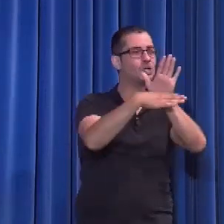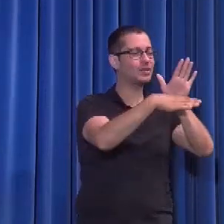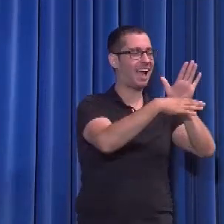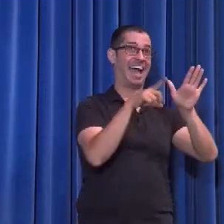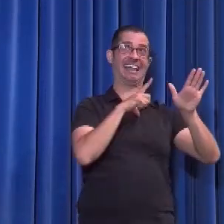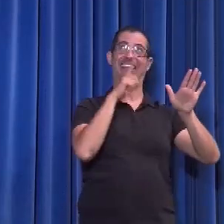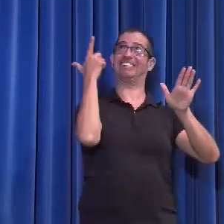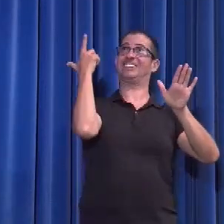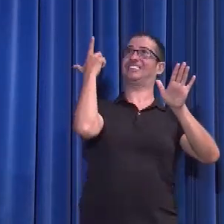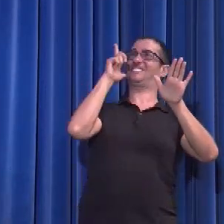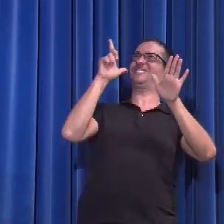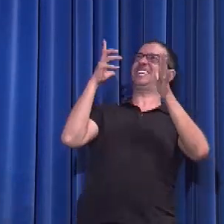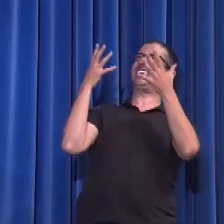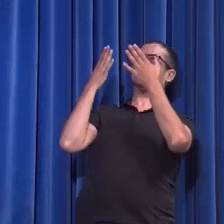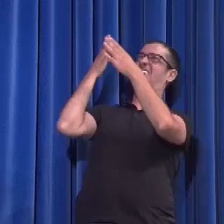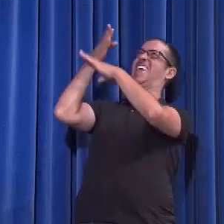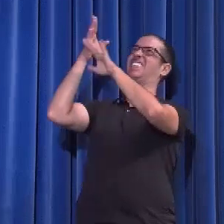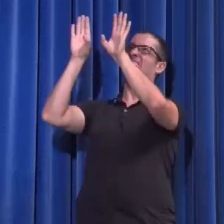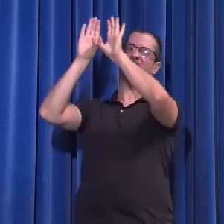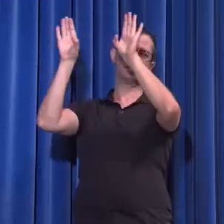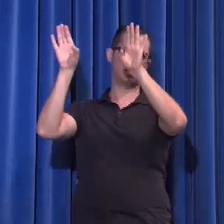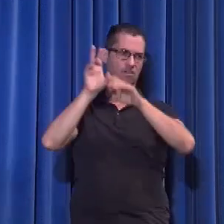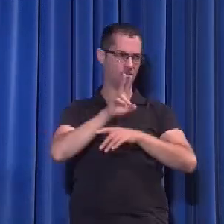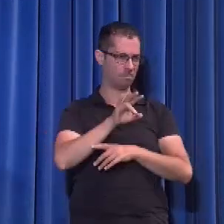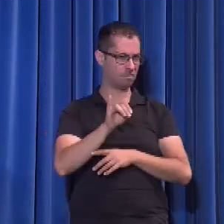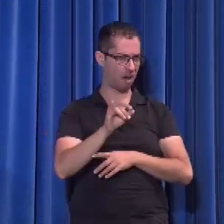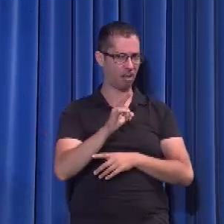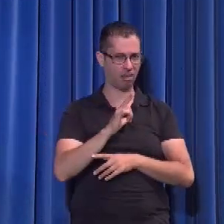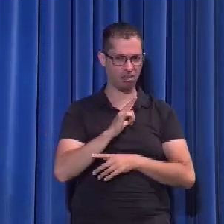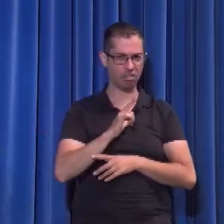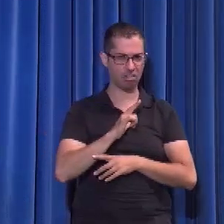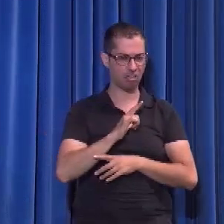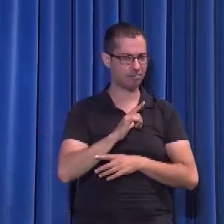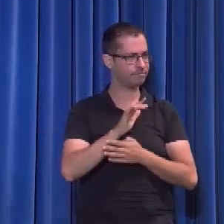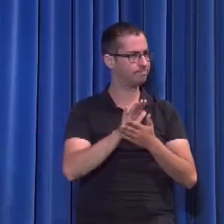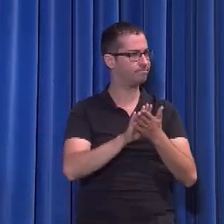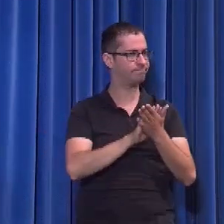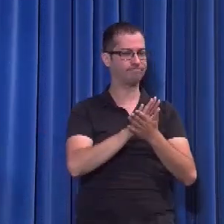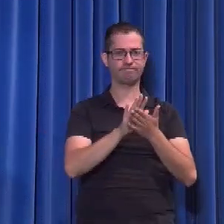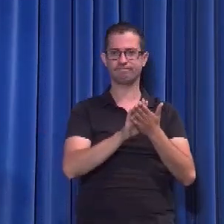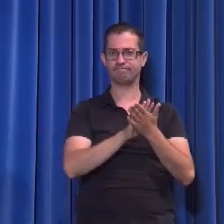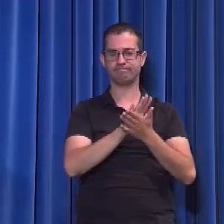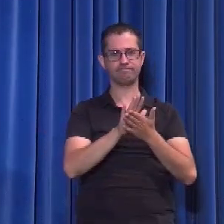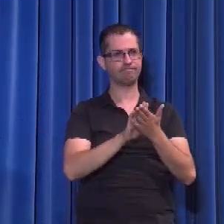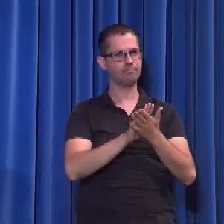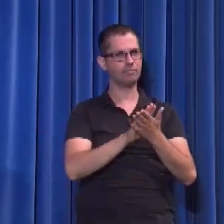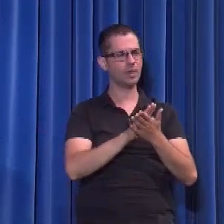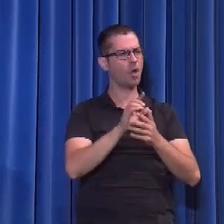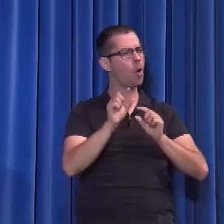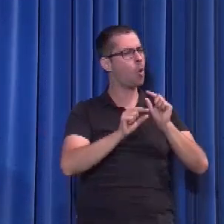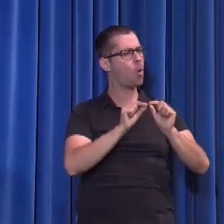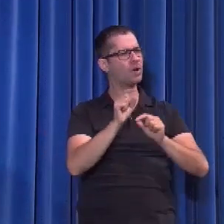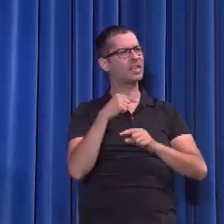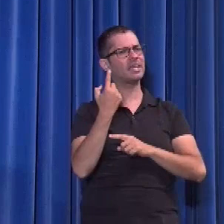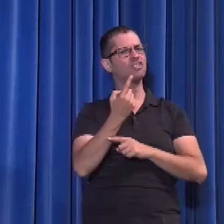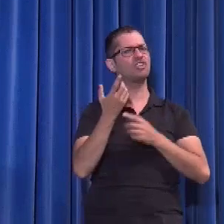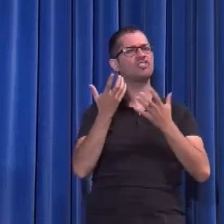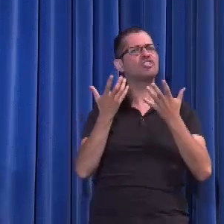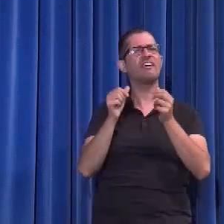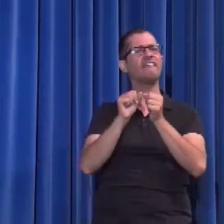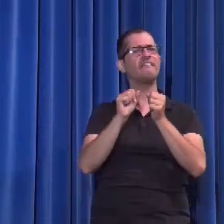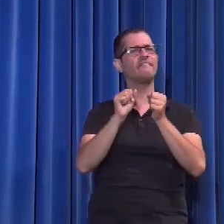Por que você se agarra num galho podre? Por que nós muitas vezes nos agarramos a galhos